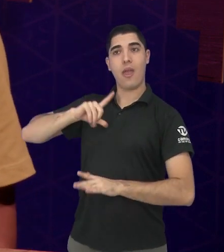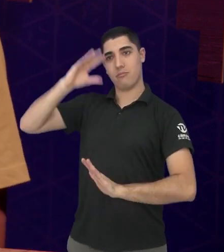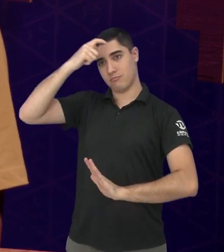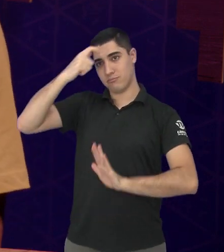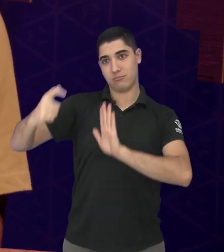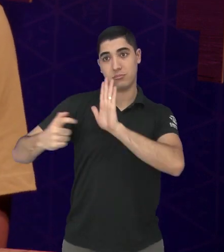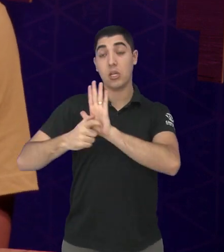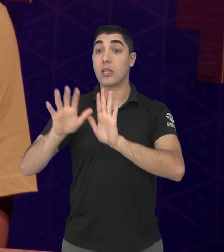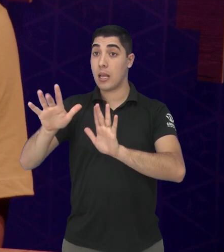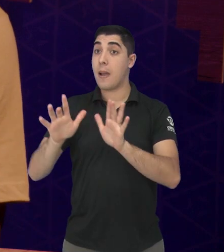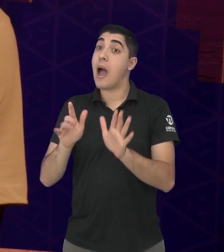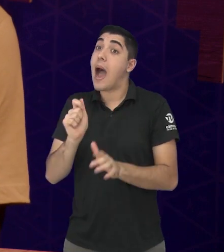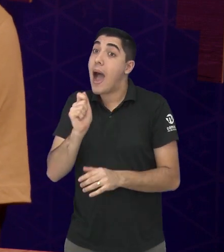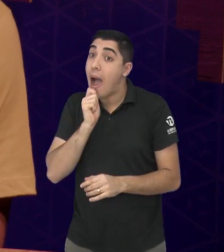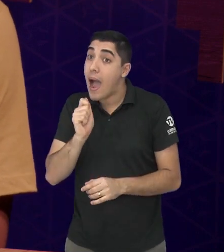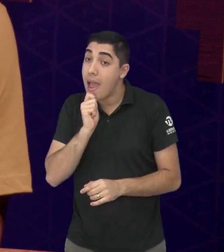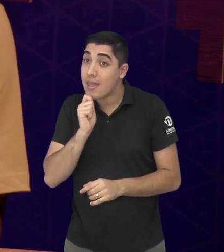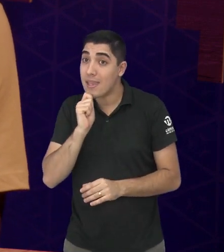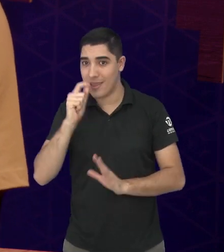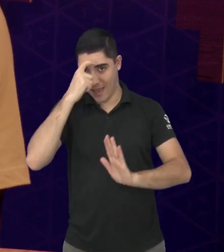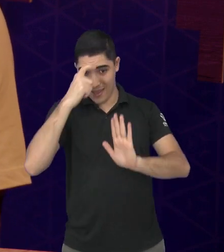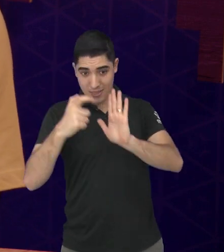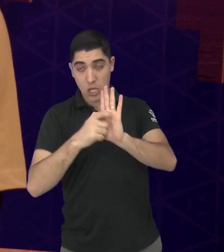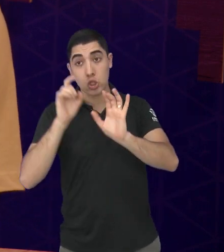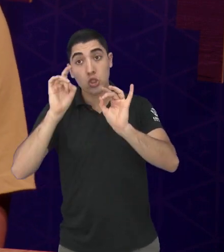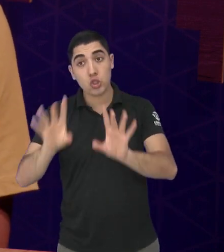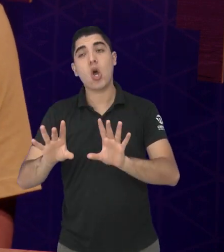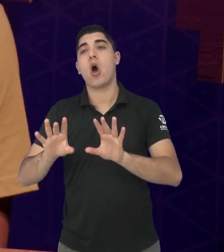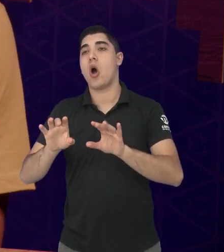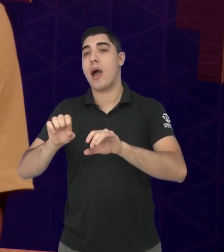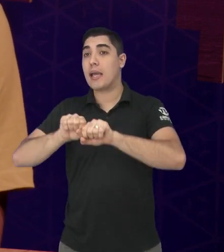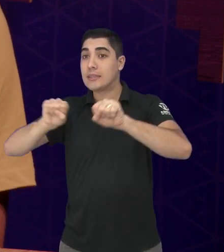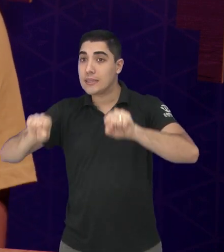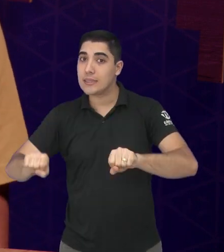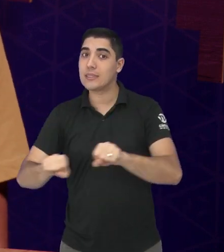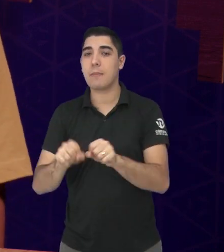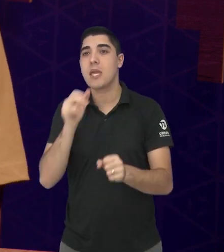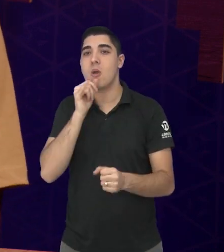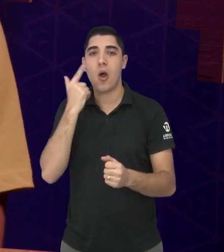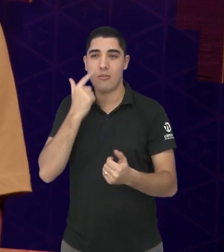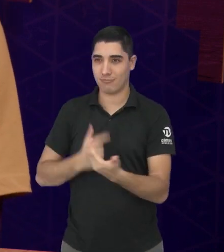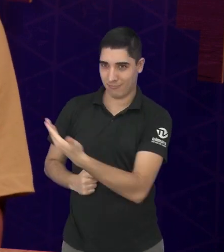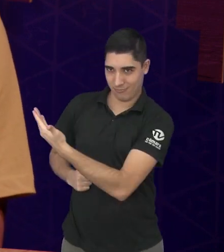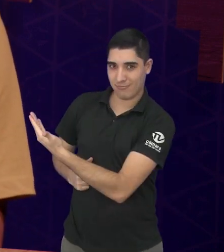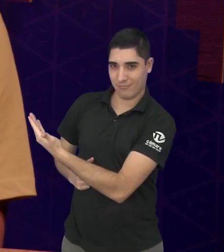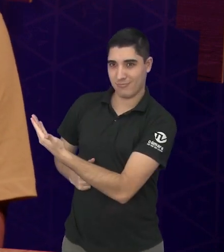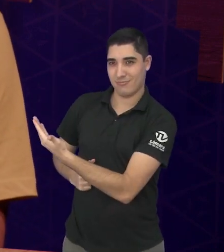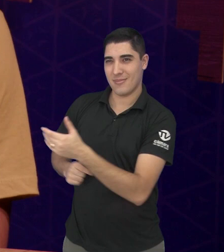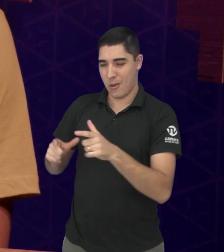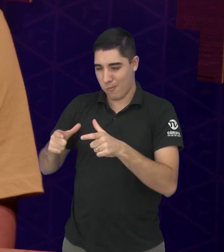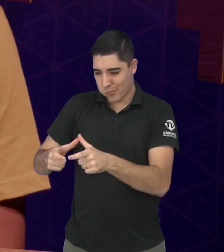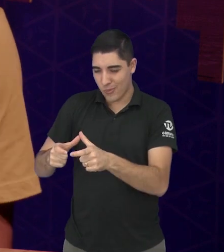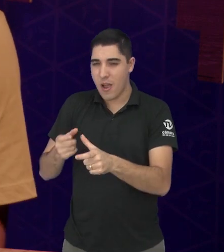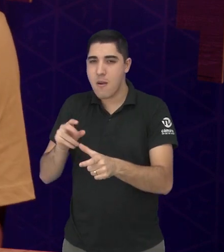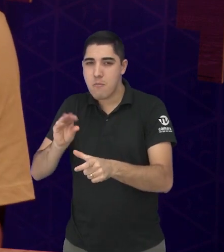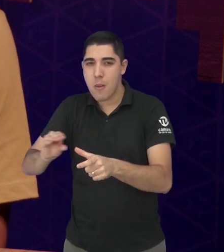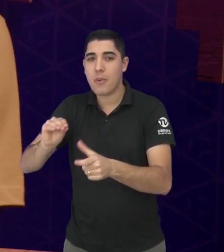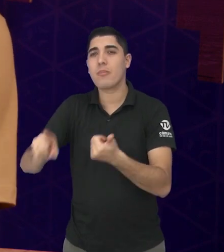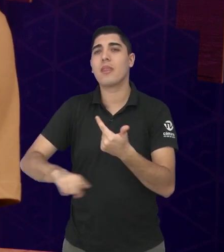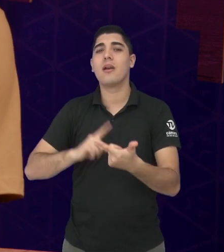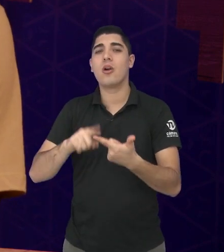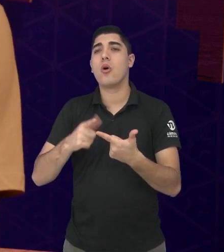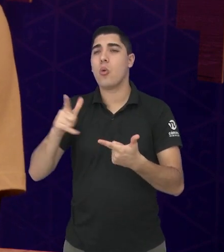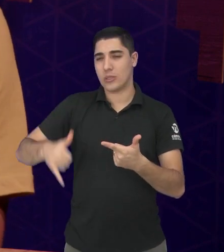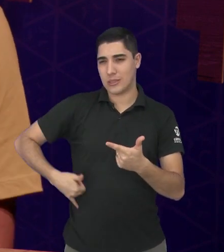a gente tem mais inteligências artificiais em sistemas, como a Alexa, né? O Google